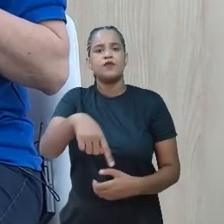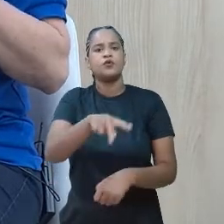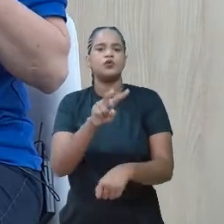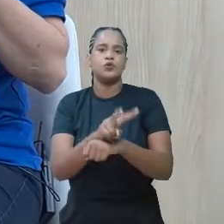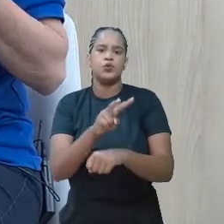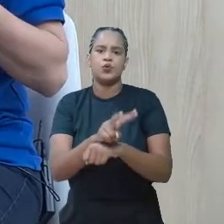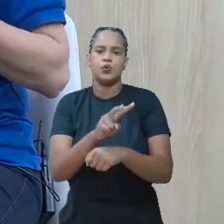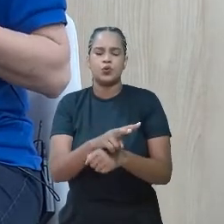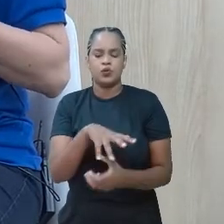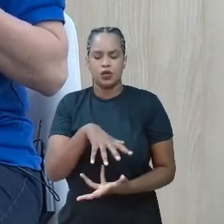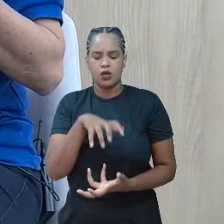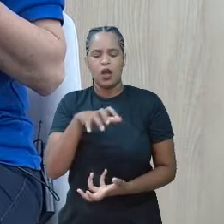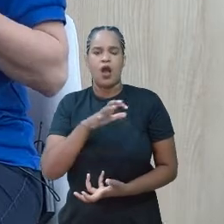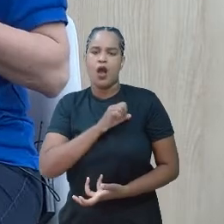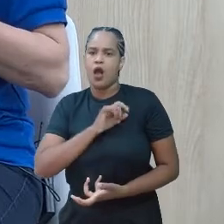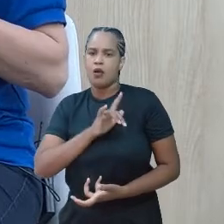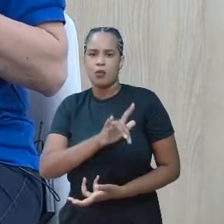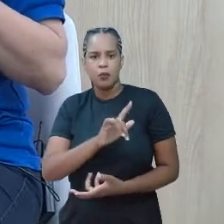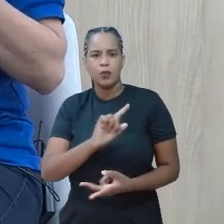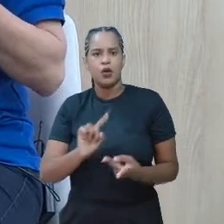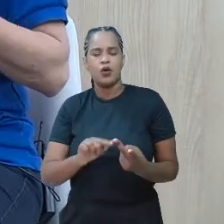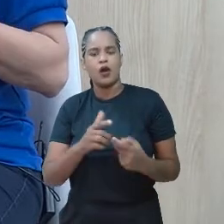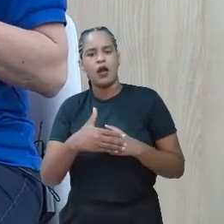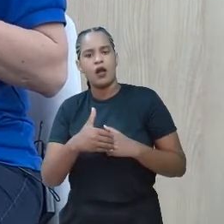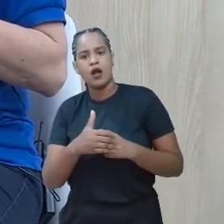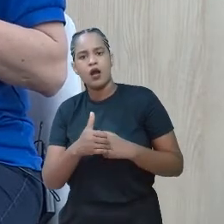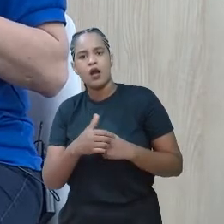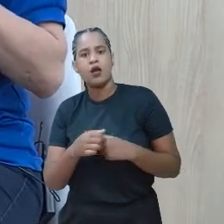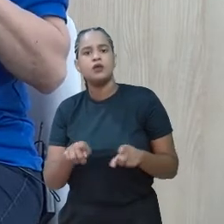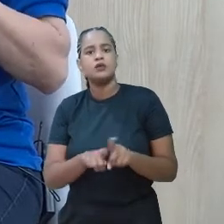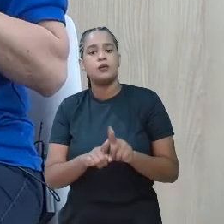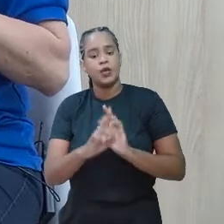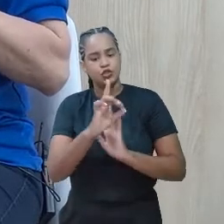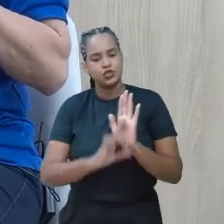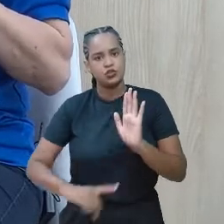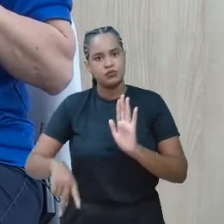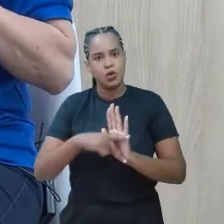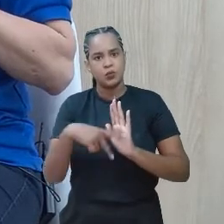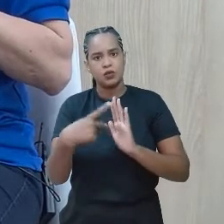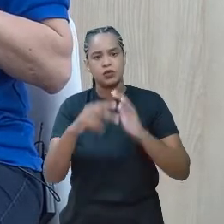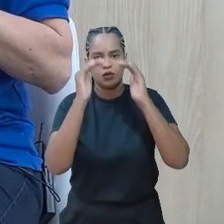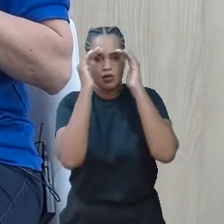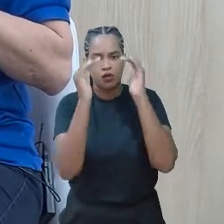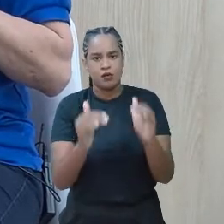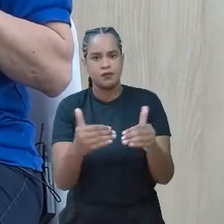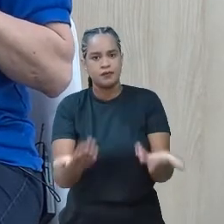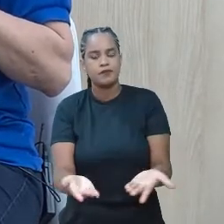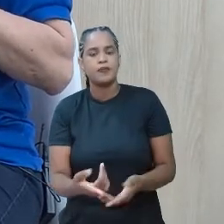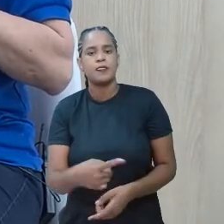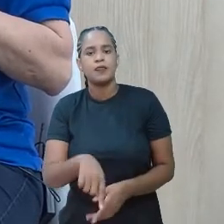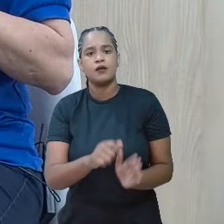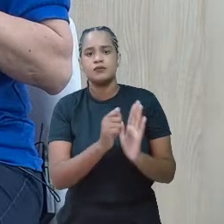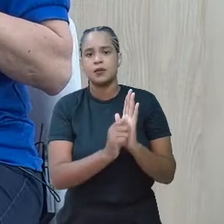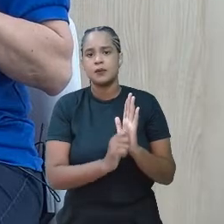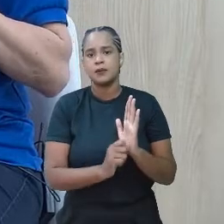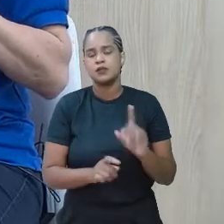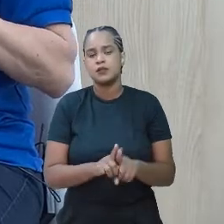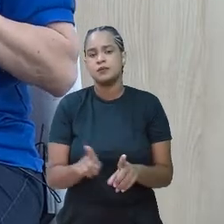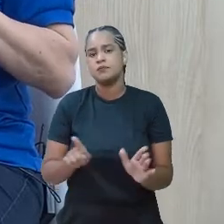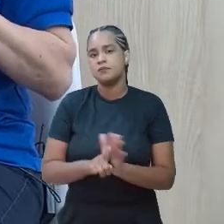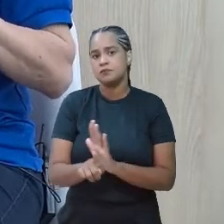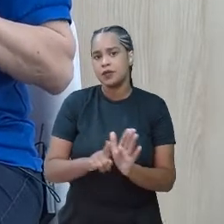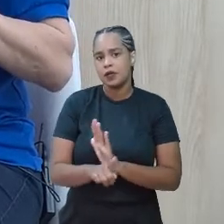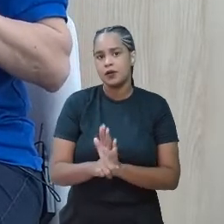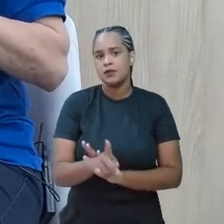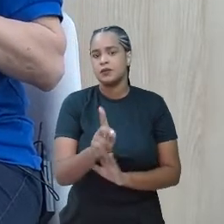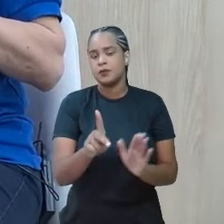de vocês, deem amor, carinho, não é? Procure os direitos deles. Então, anotem aí, pessoal, também as perguntas que a professora